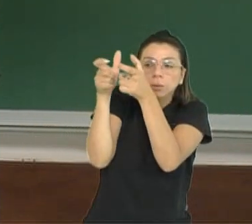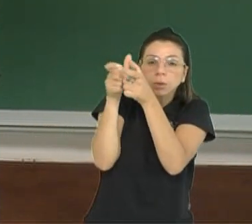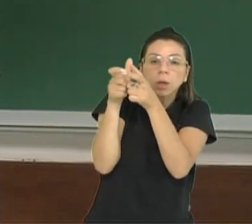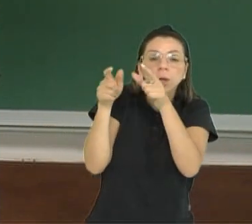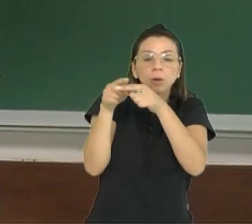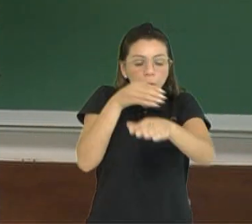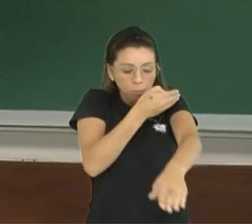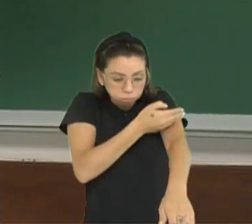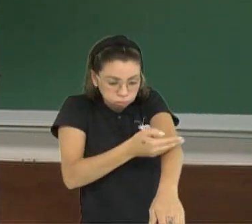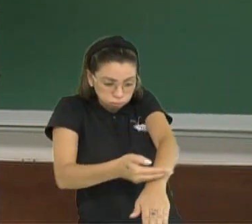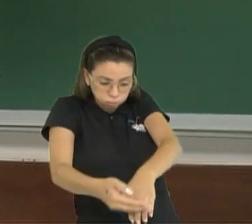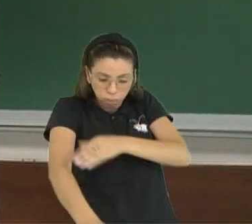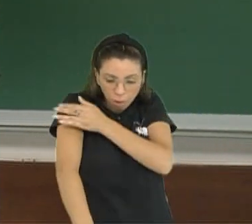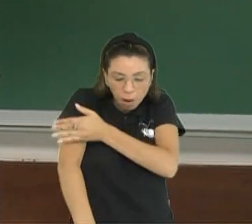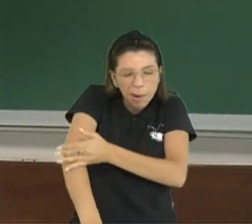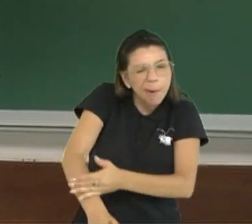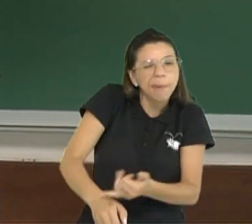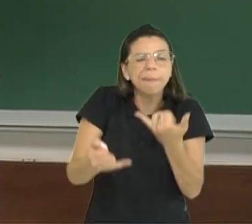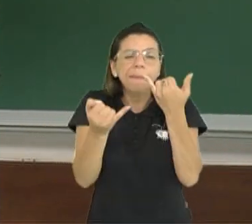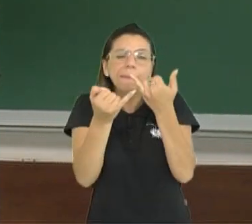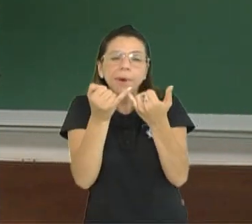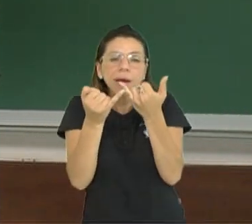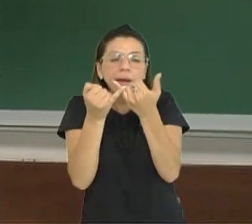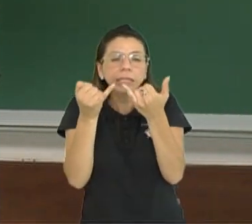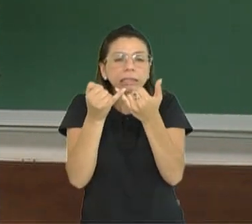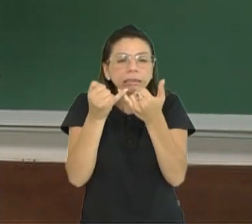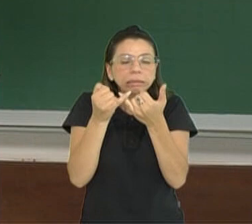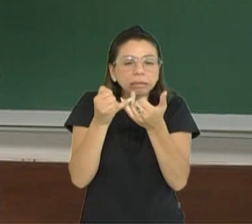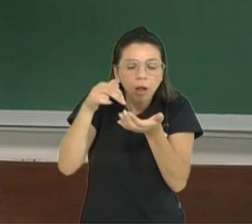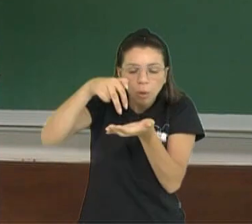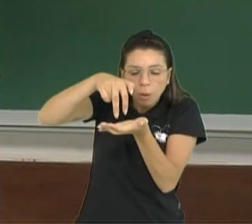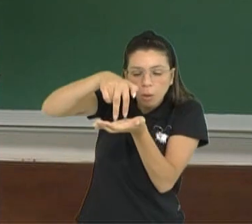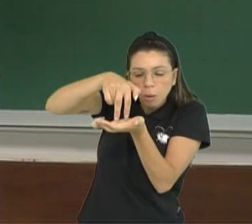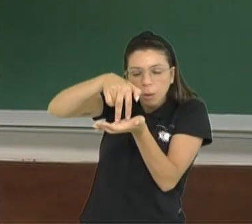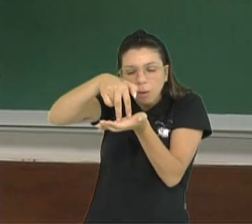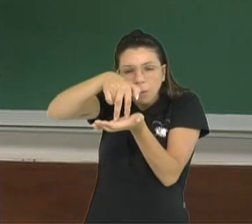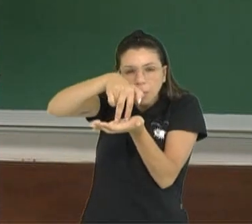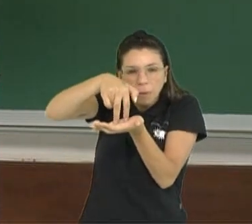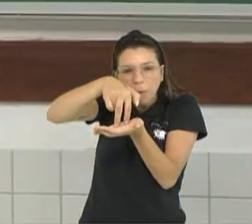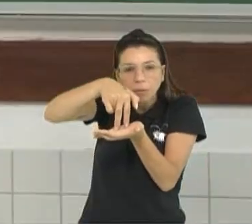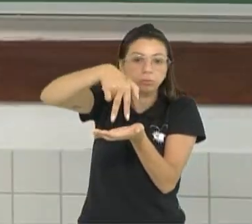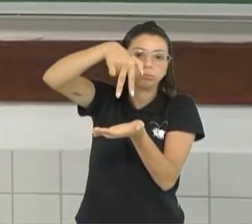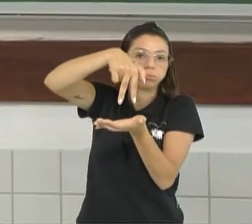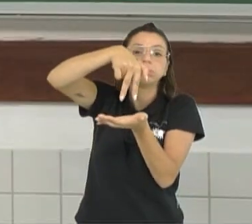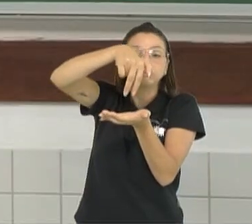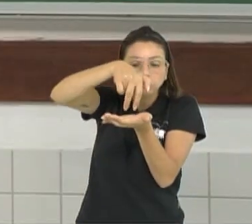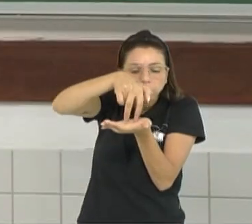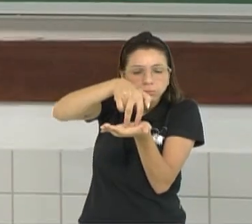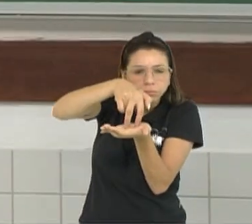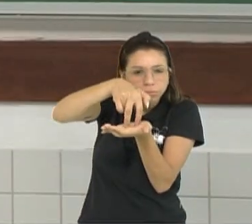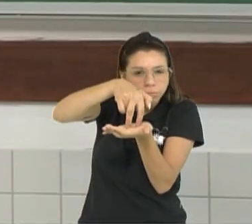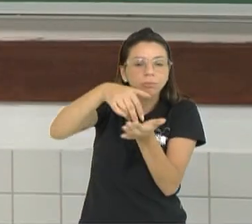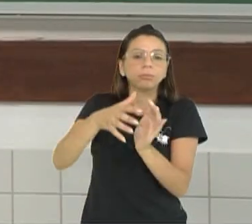e eles já andavam, de certa maneira, com uma postura mais reta, né? Os australopitecos pareciam uns